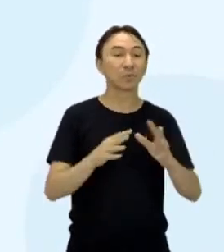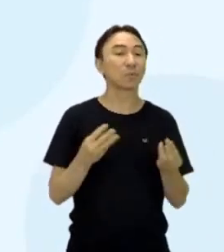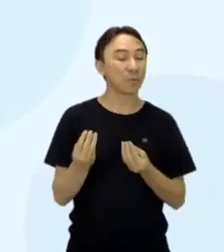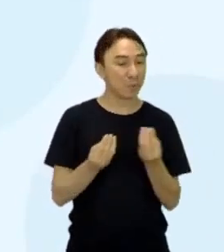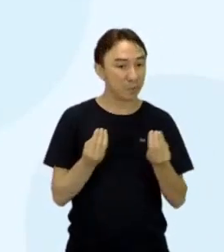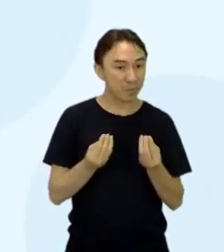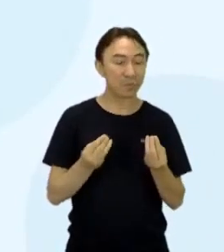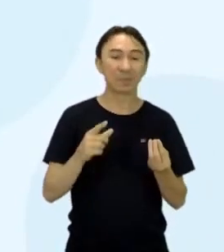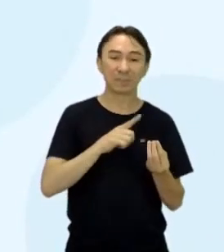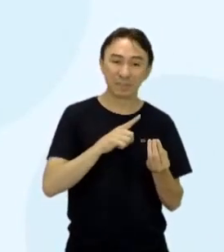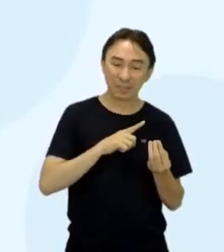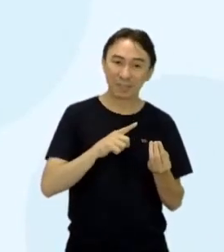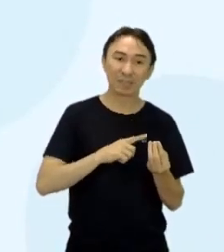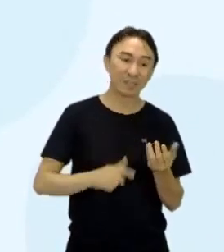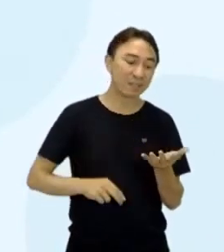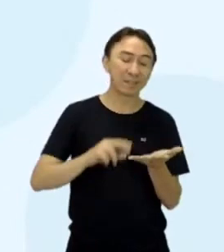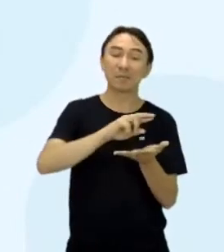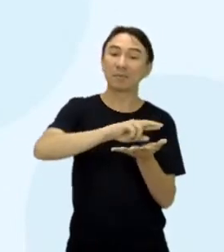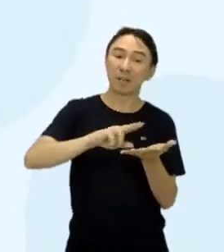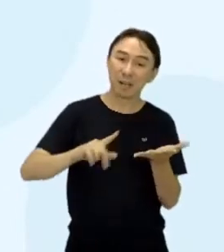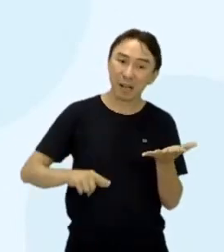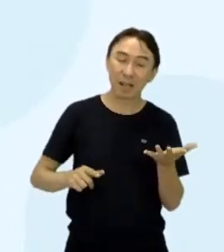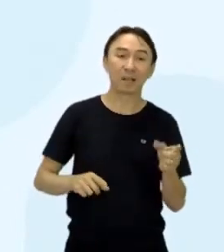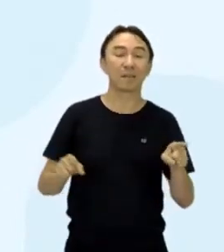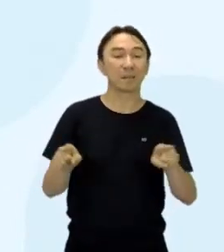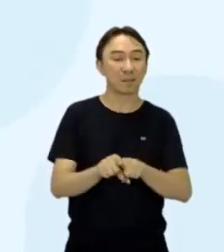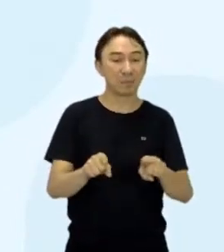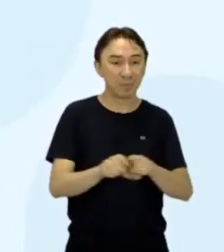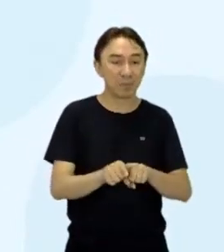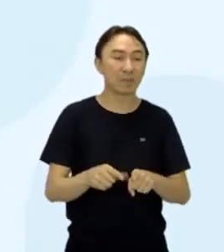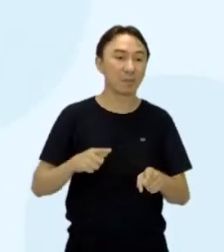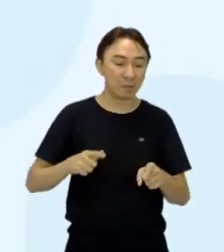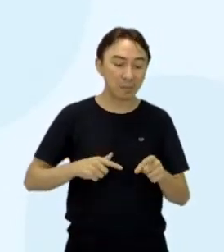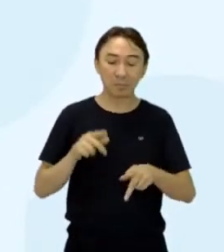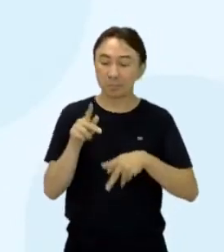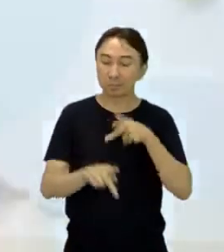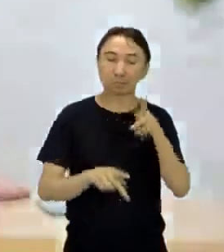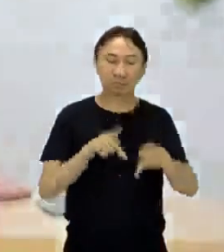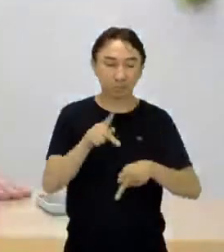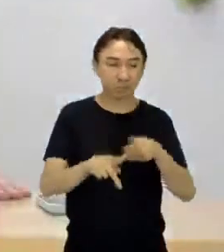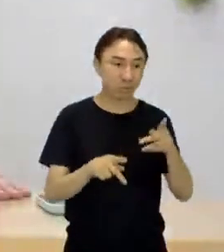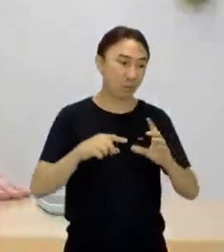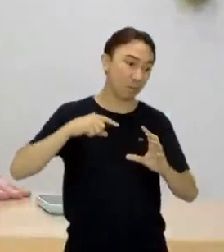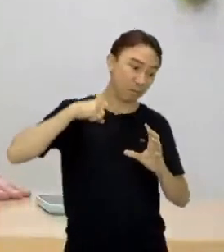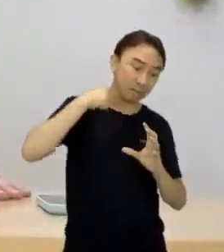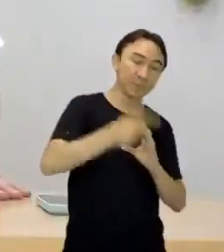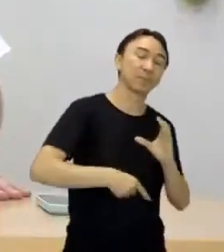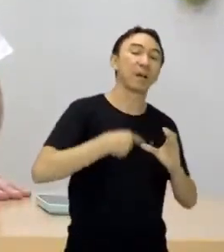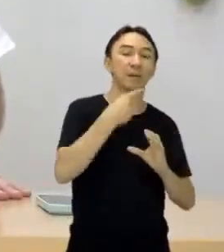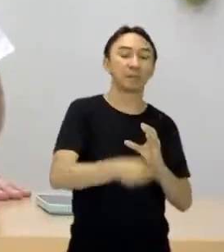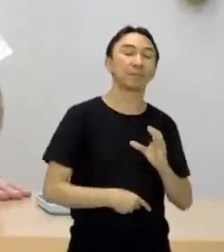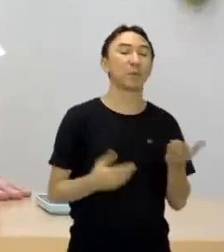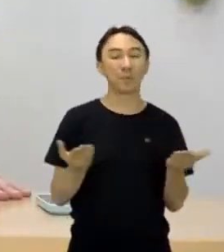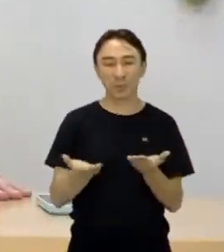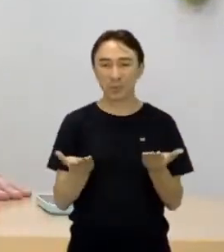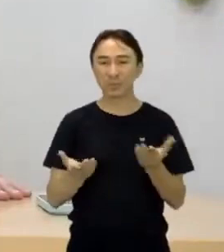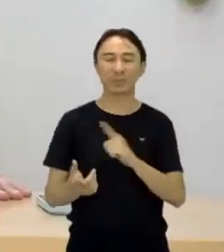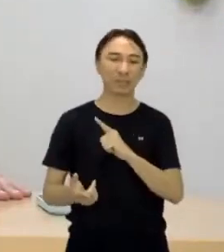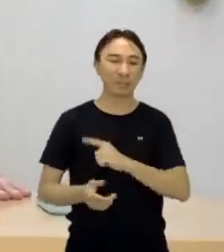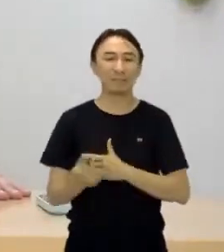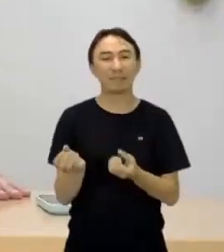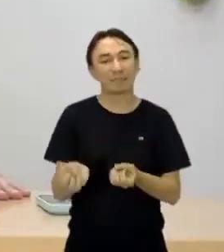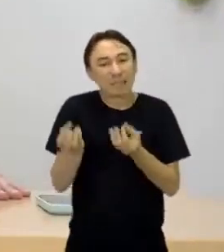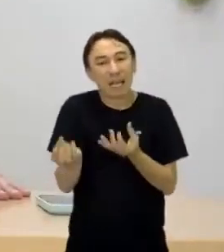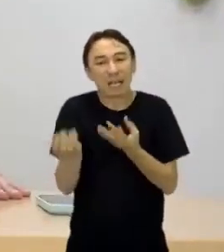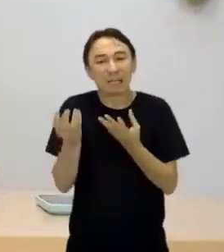e dinâmica da população mundial e local. Então hoje a gente vai ver aí vários dados aí de